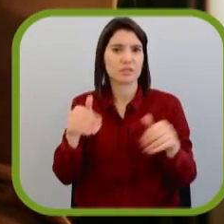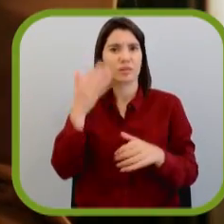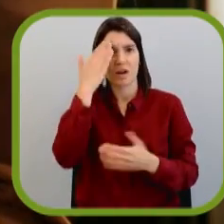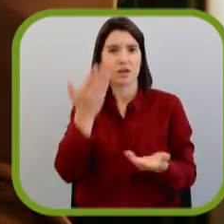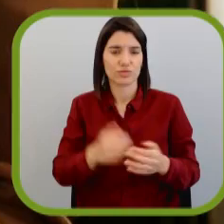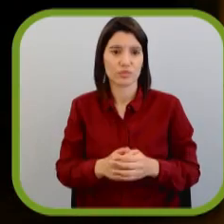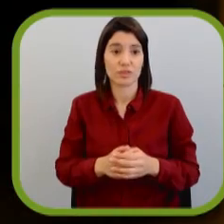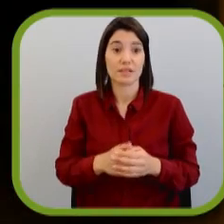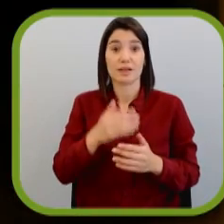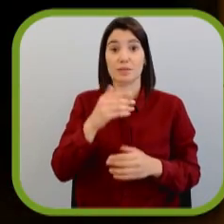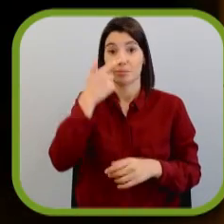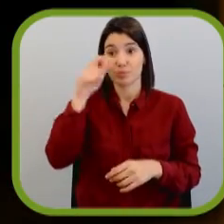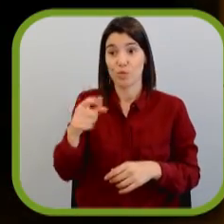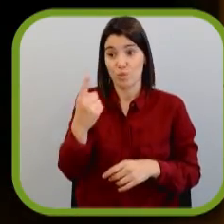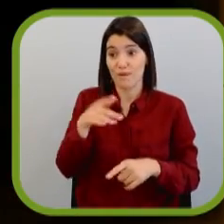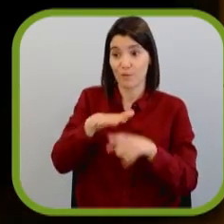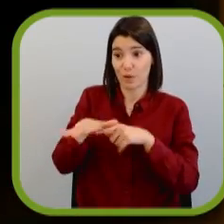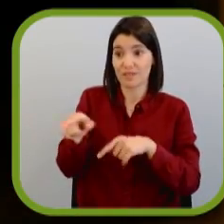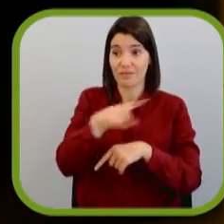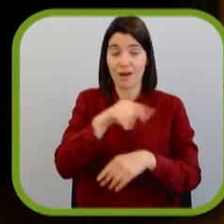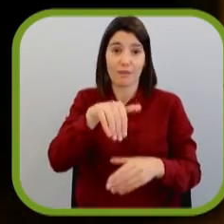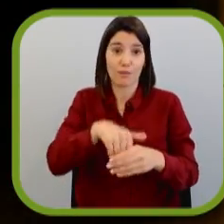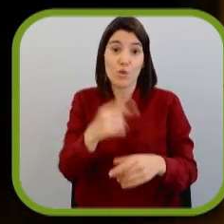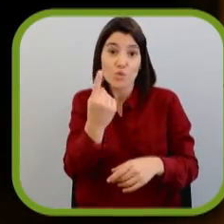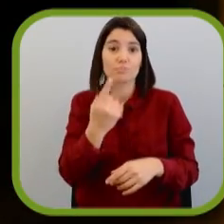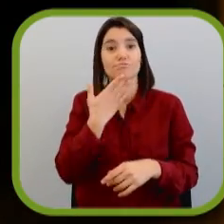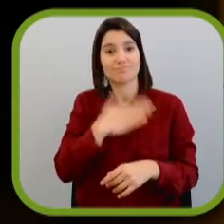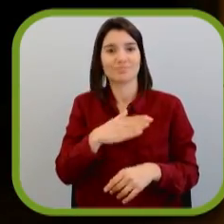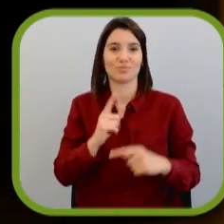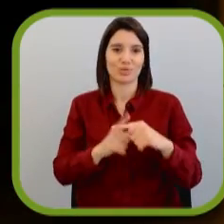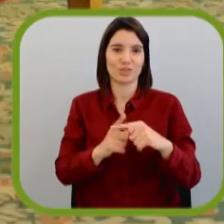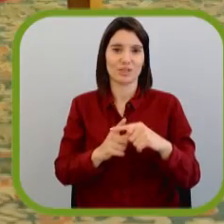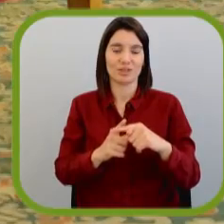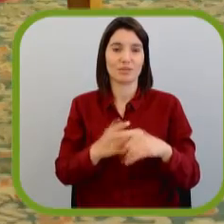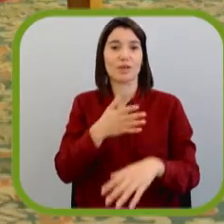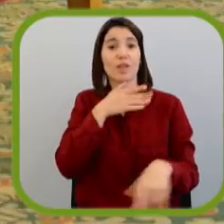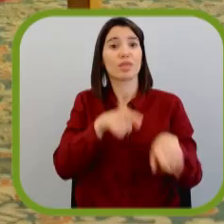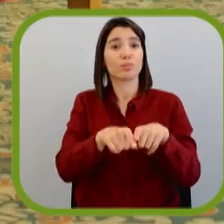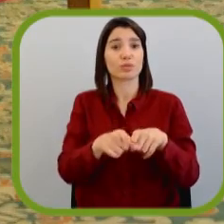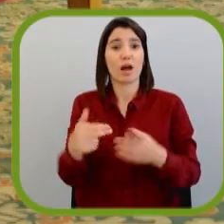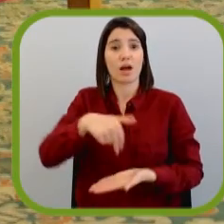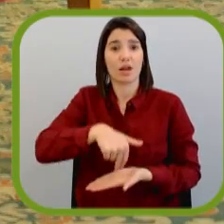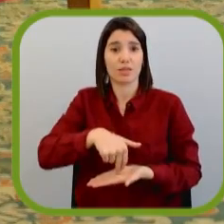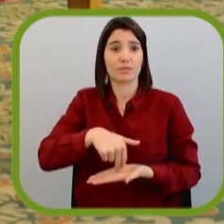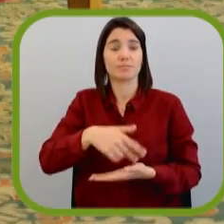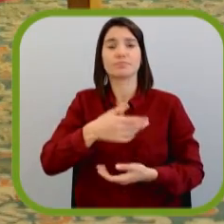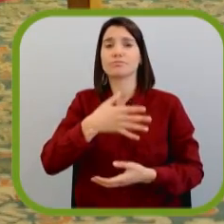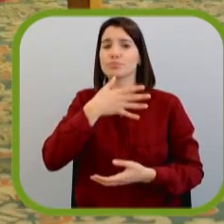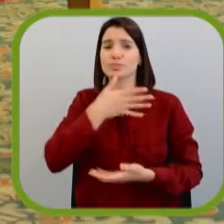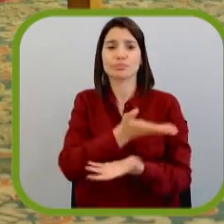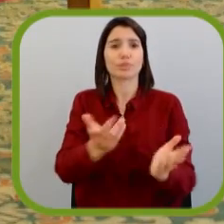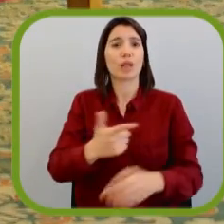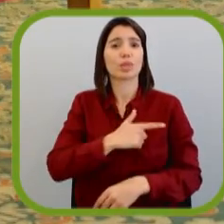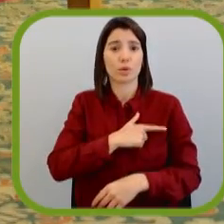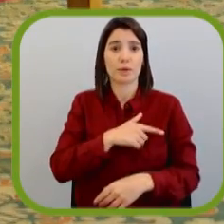de abstenção? Se conseguimos convencer uma pessoa a ir votar, acho que já é muito positivo. Se por acaso um deputado for falar a uma turma e